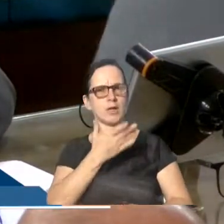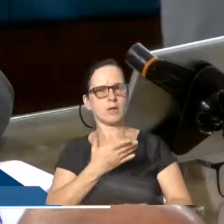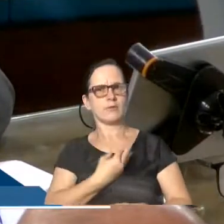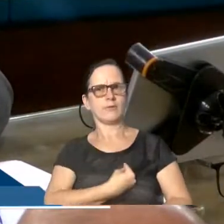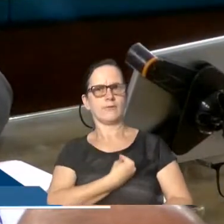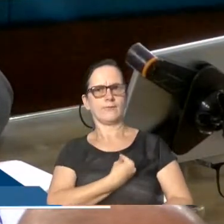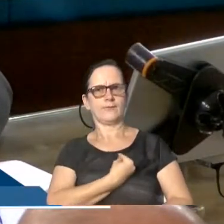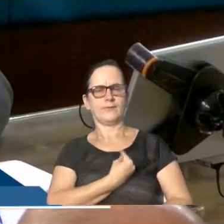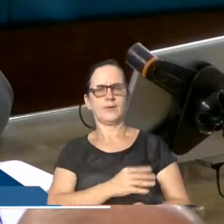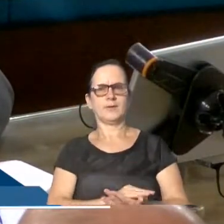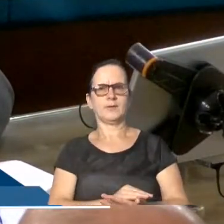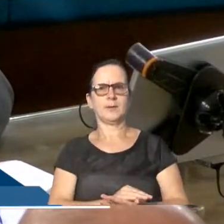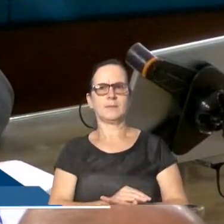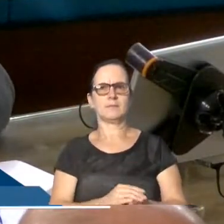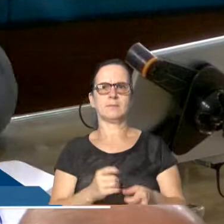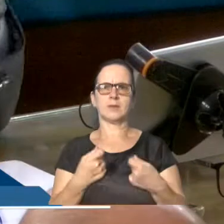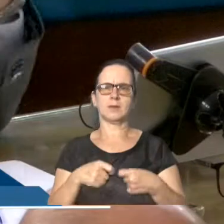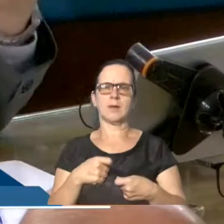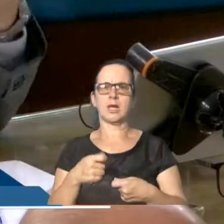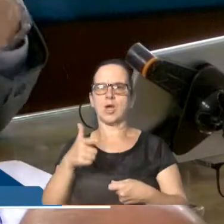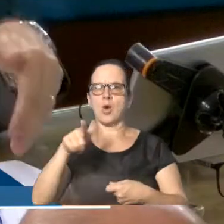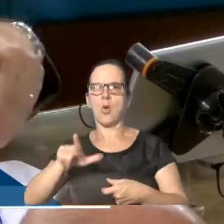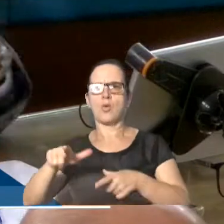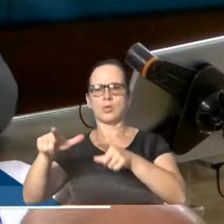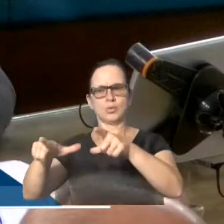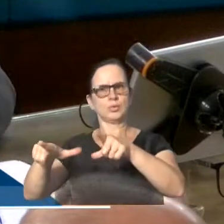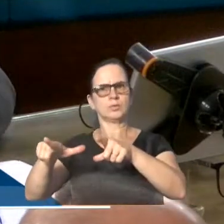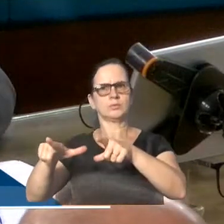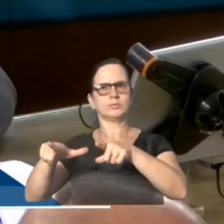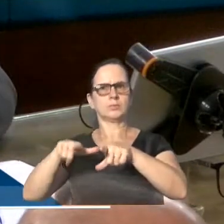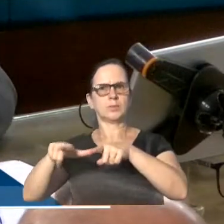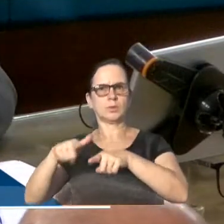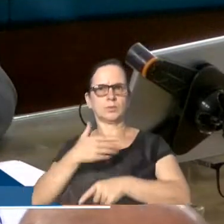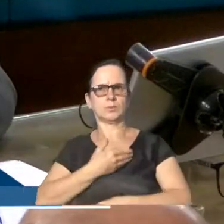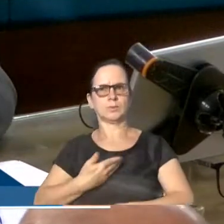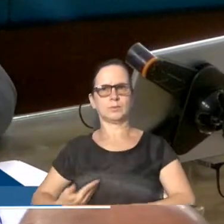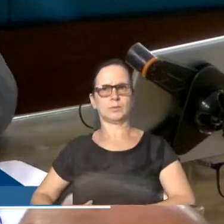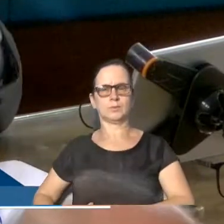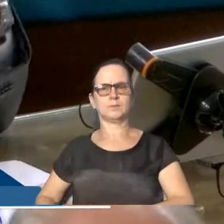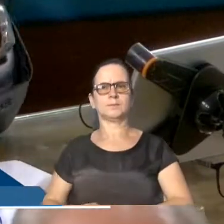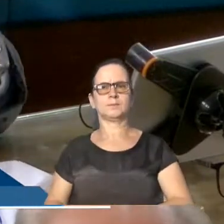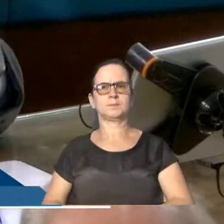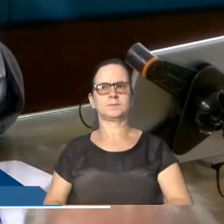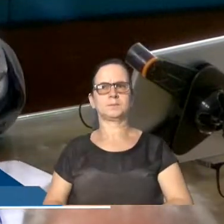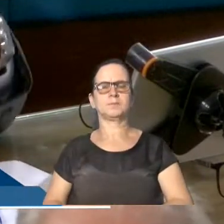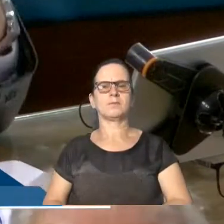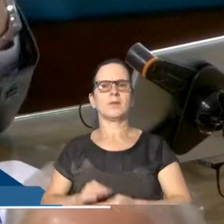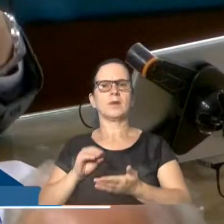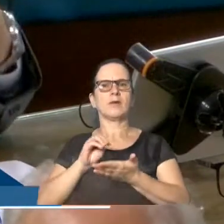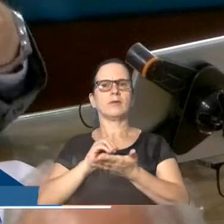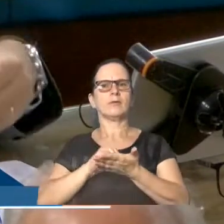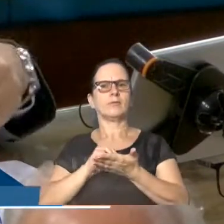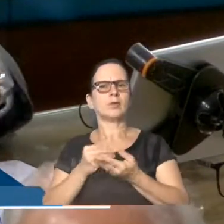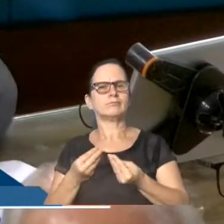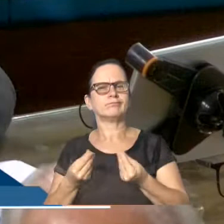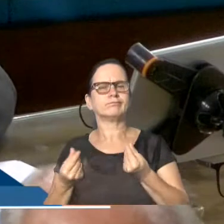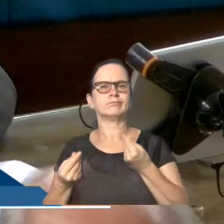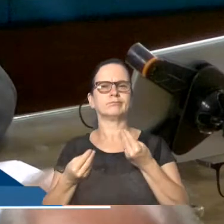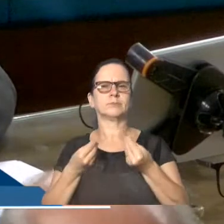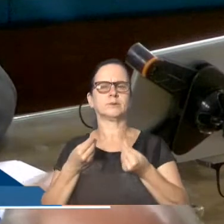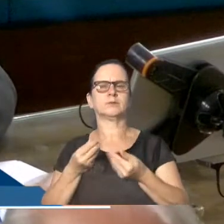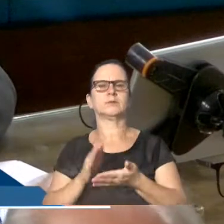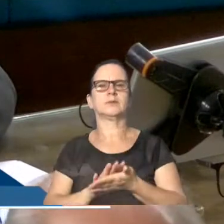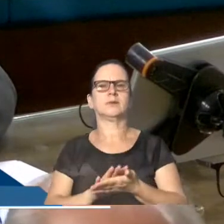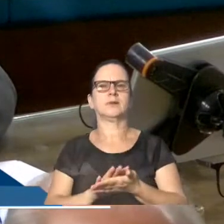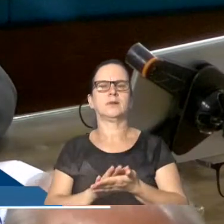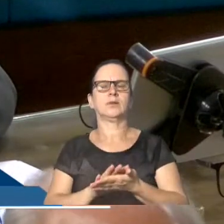que dependem muito mais do que outros bairros do serviço público. Então, é a ineficiência da máquina pública. É